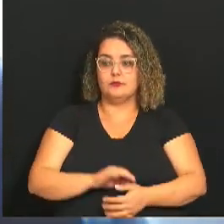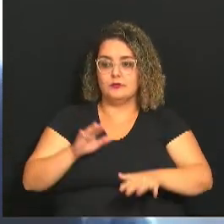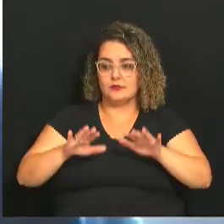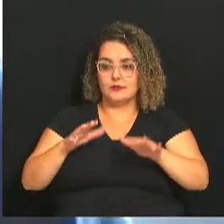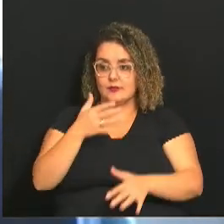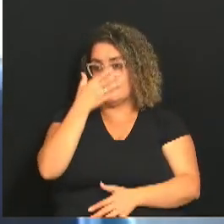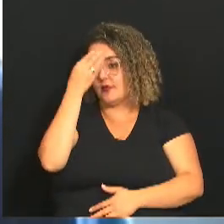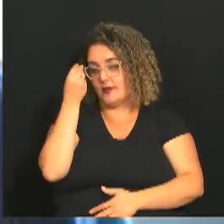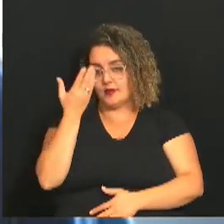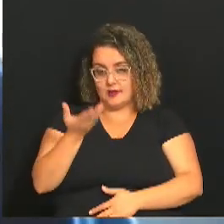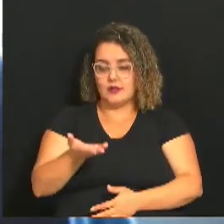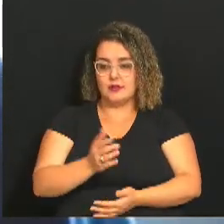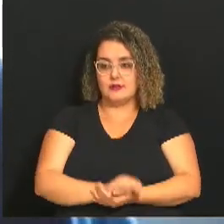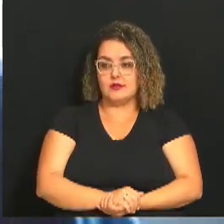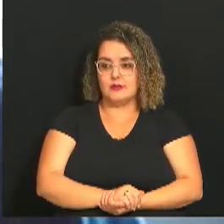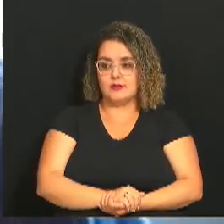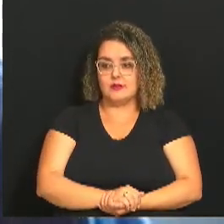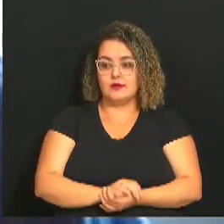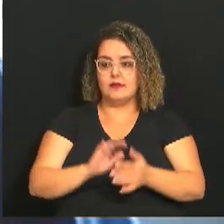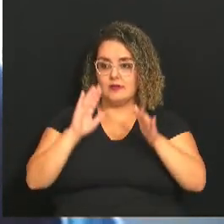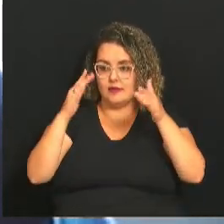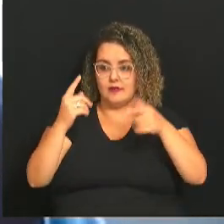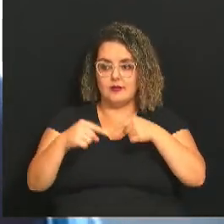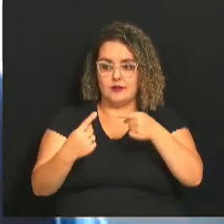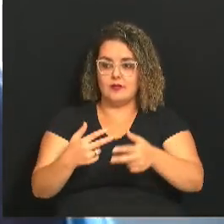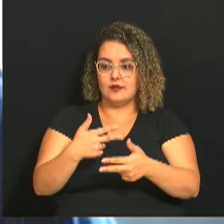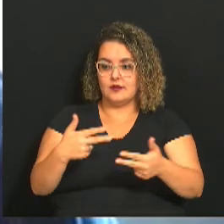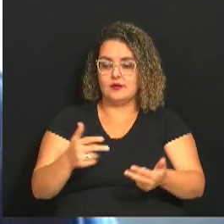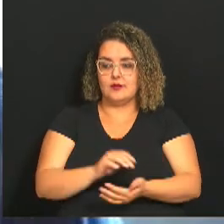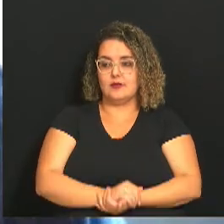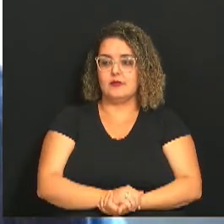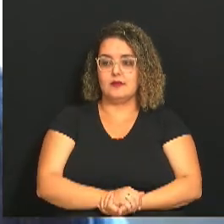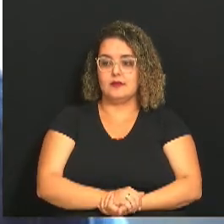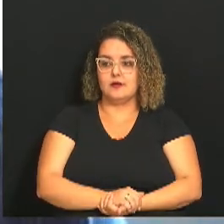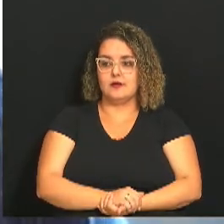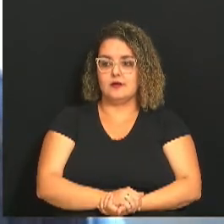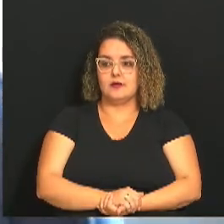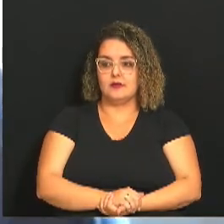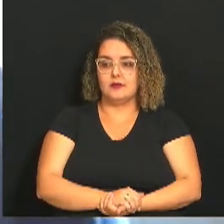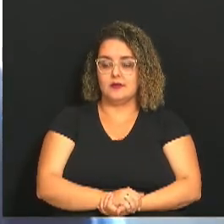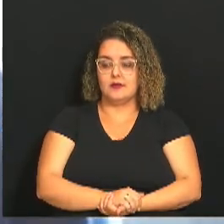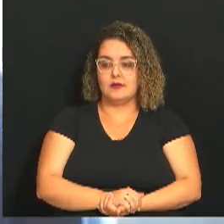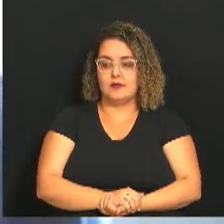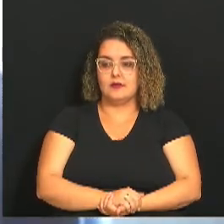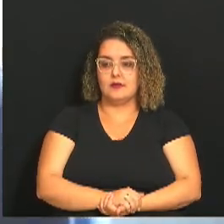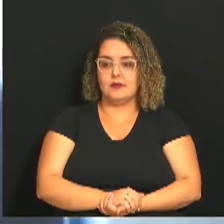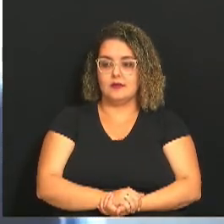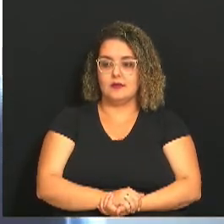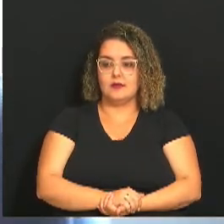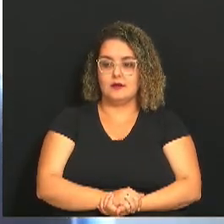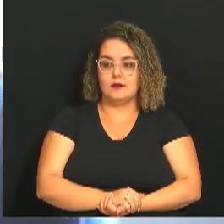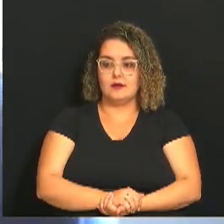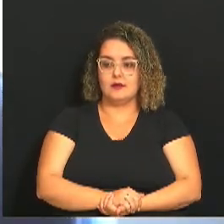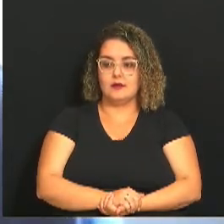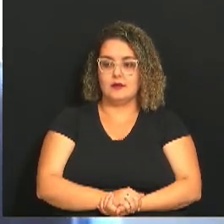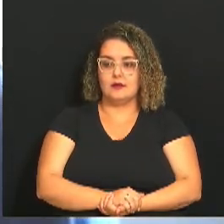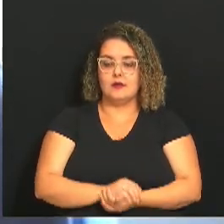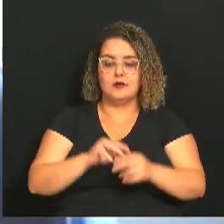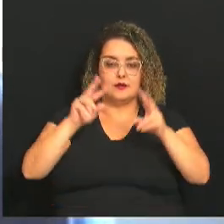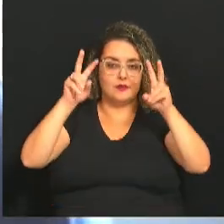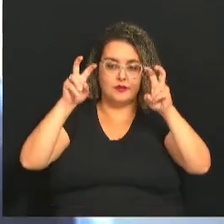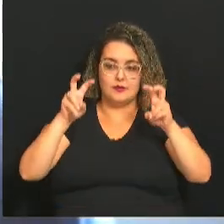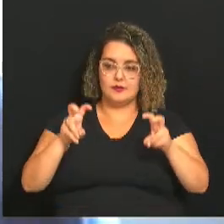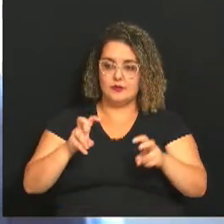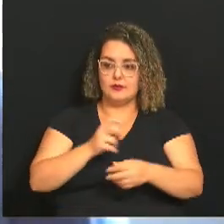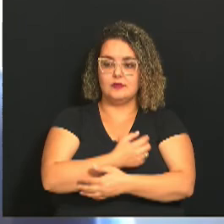esquece, né? Prioriza outras coisas, daqui a pouco se fala estiagem, enfim. Mas isso é imprescindível. Esse assunto ele não perde